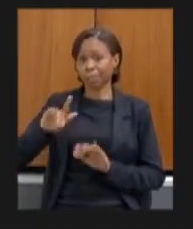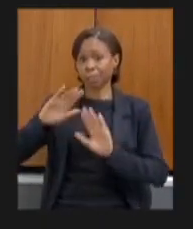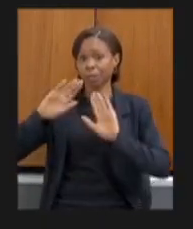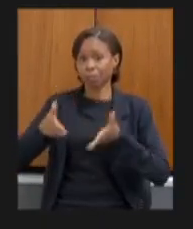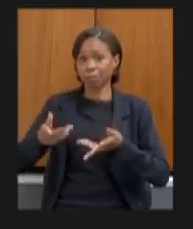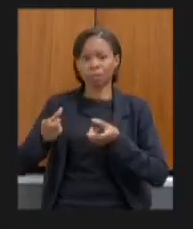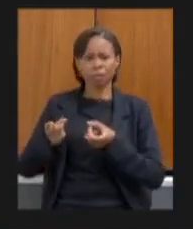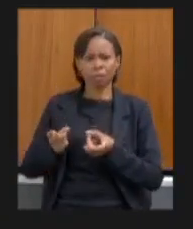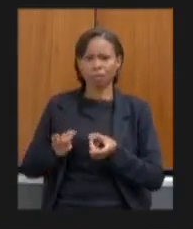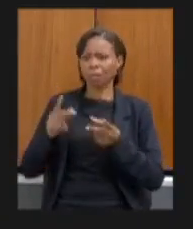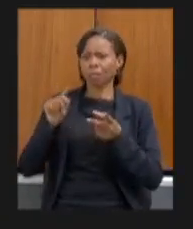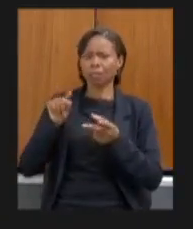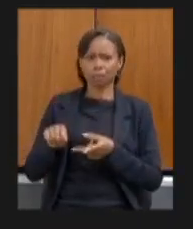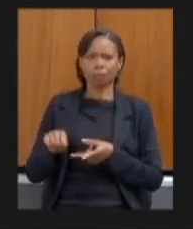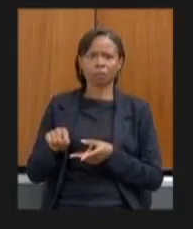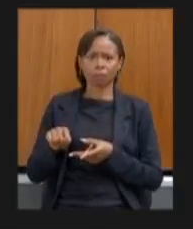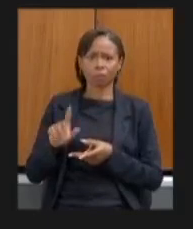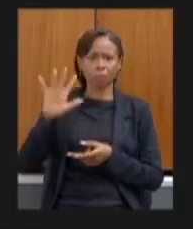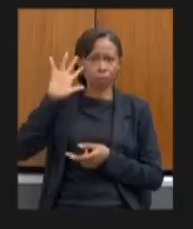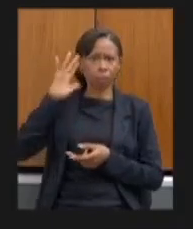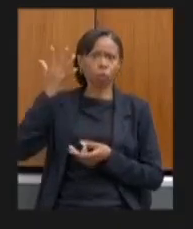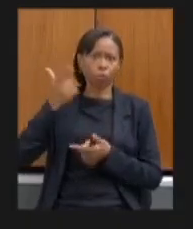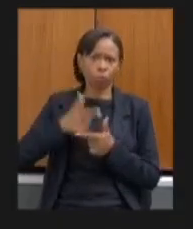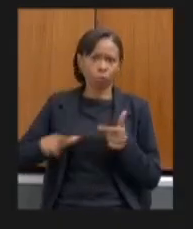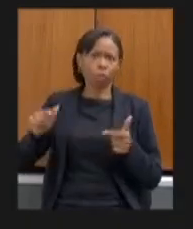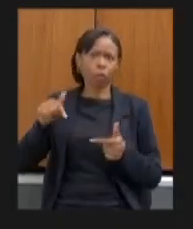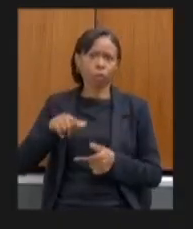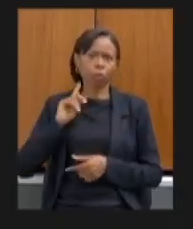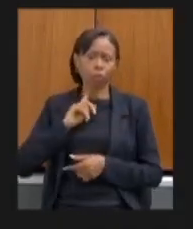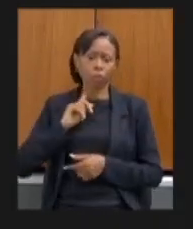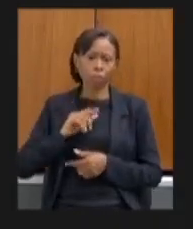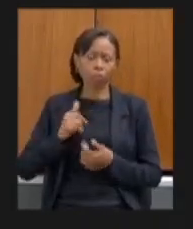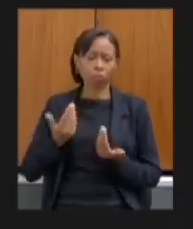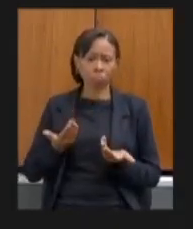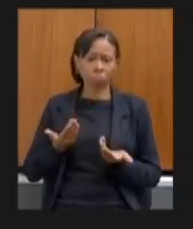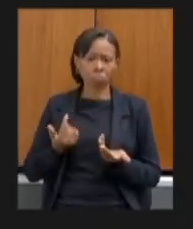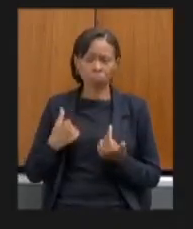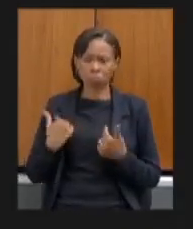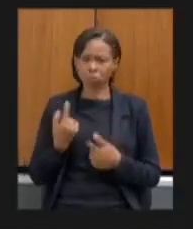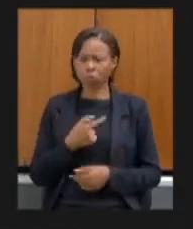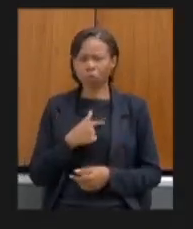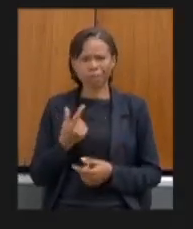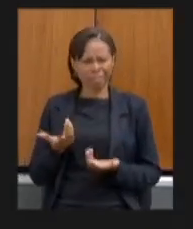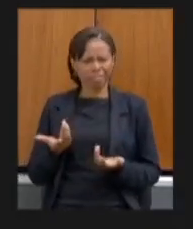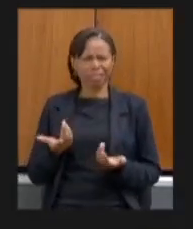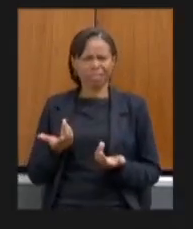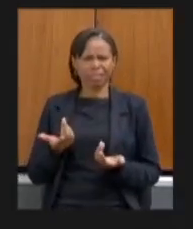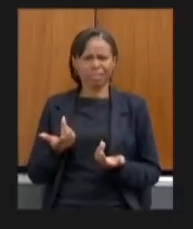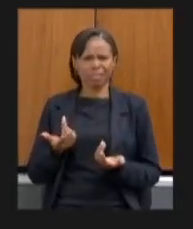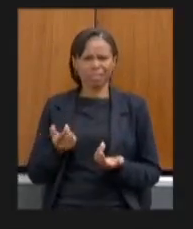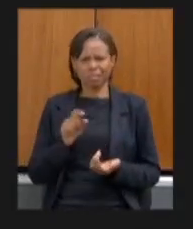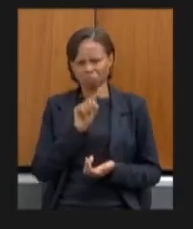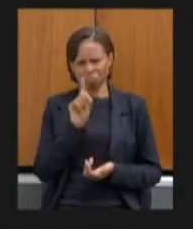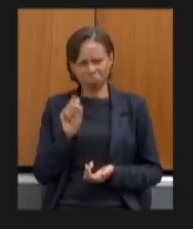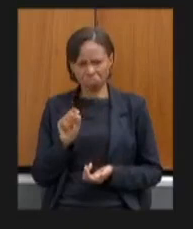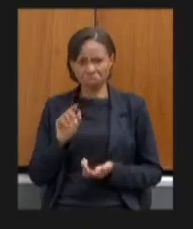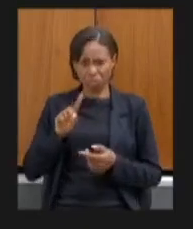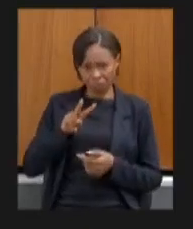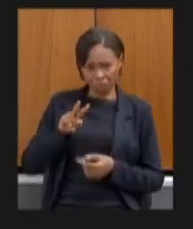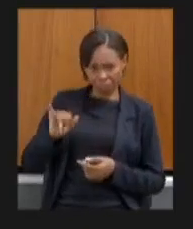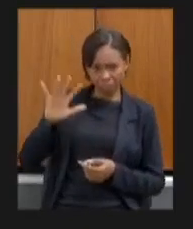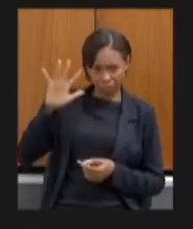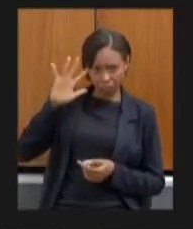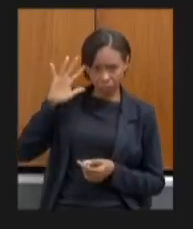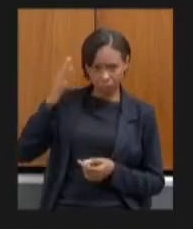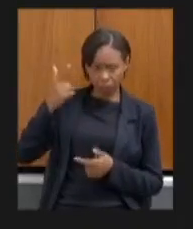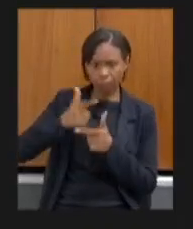sentido, mas mais do que isso, se ela vai servir também como essa linha de justificativa para resolver o problema do Estado,